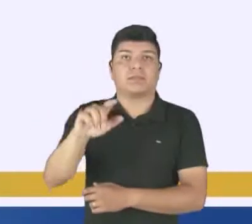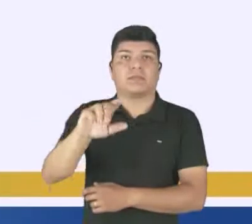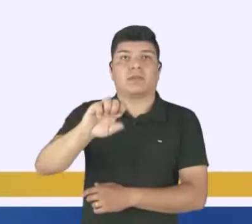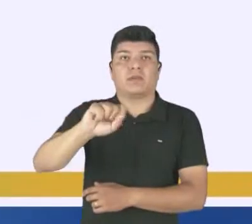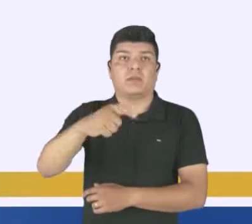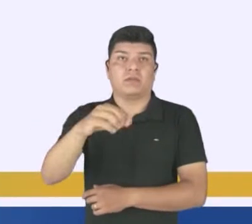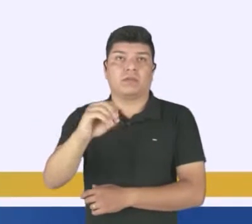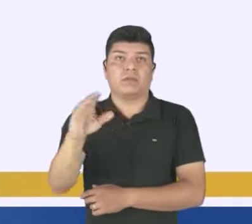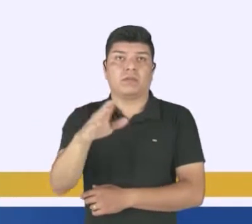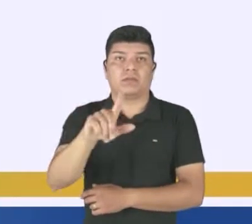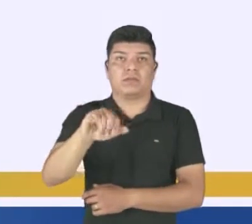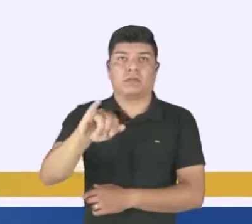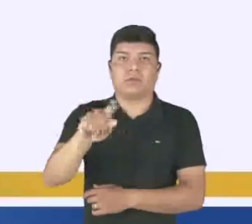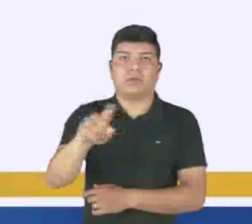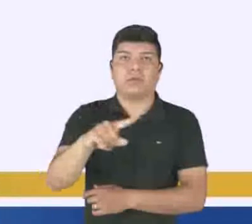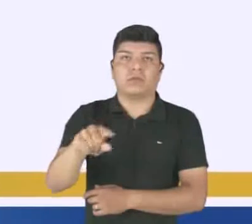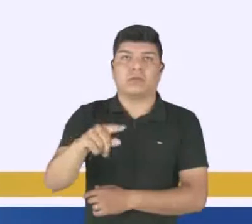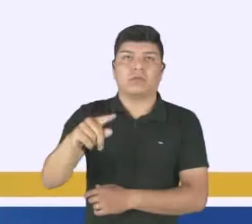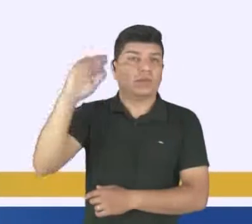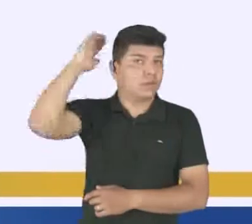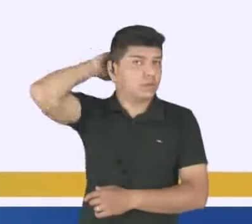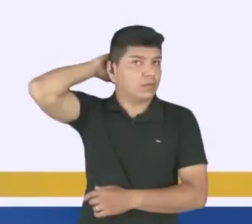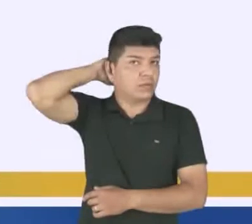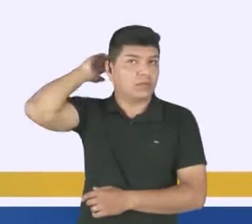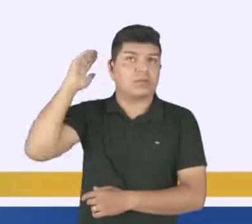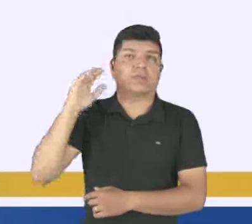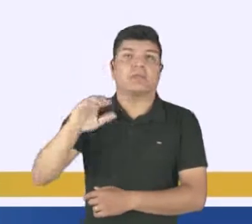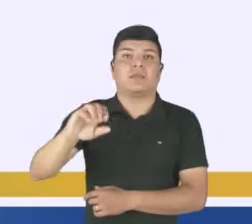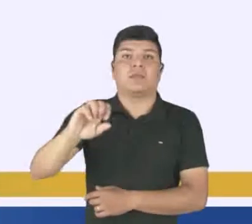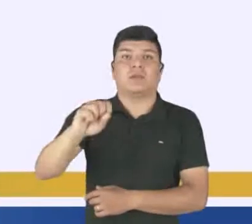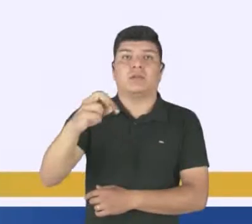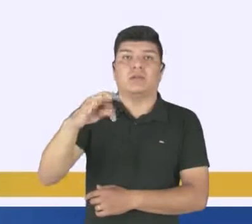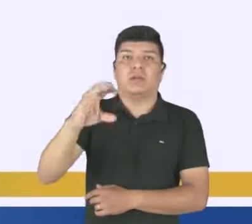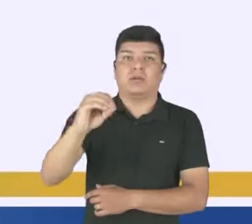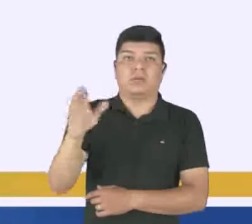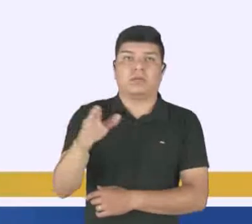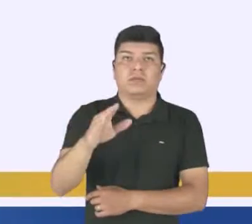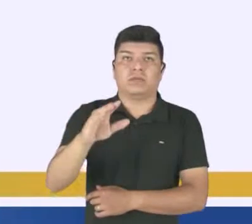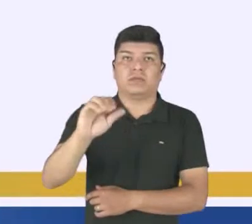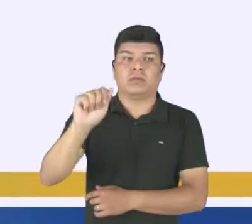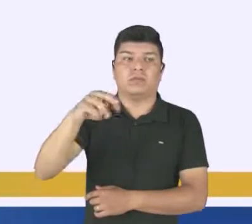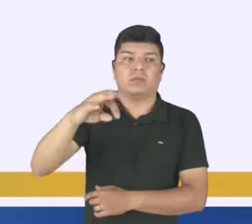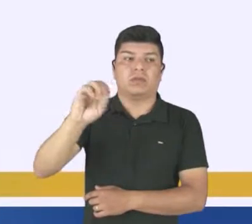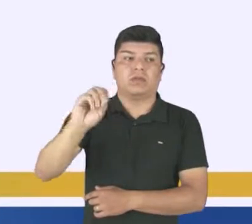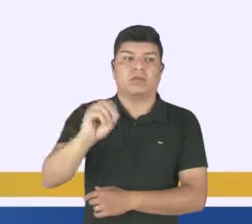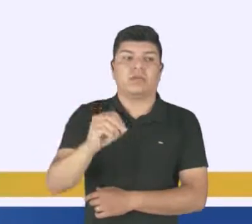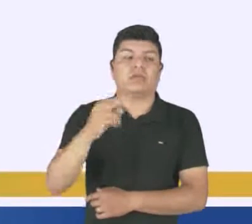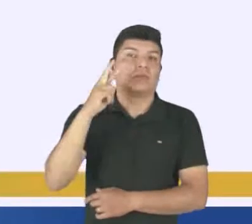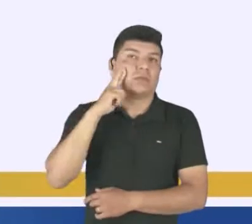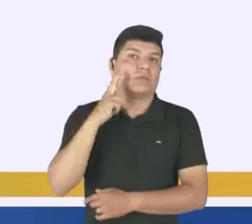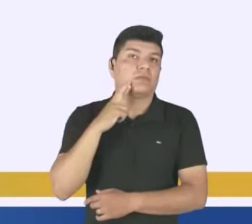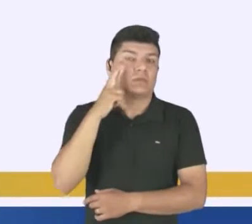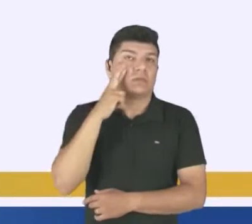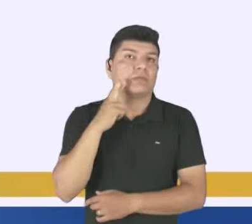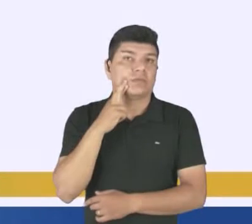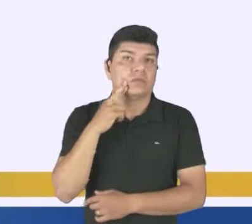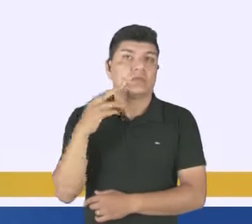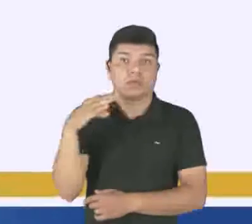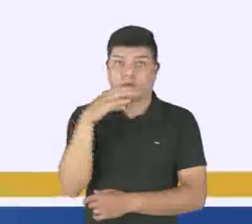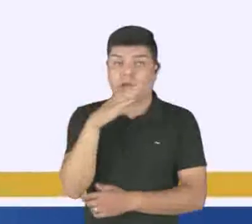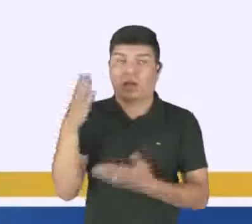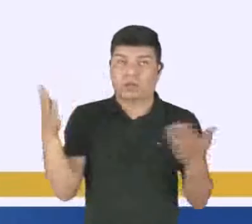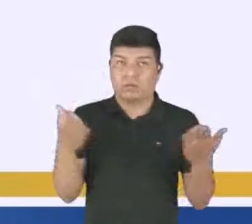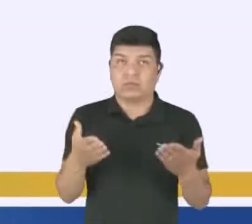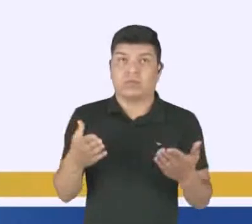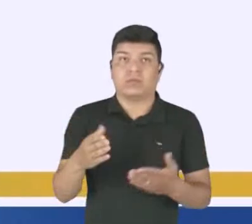Luís do Tapajós, no Pará. Usina hidrelétrica de Santo Antônio, Rondônia, também foi construída há pouco tempo, e